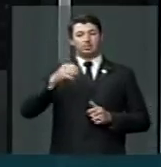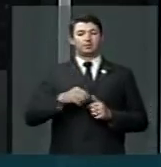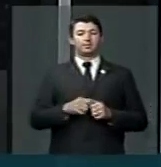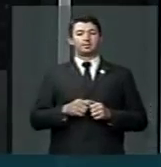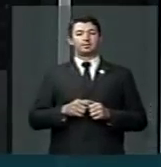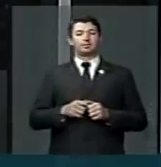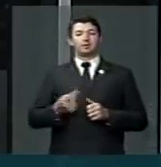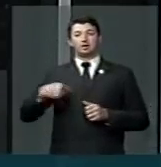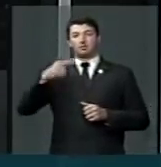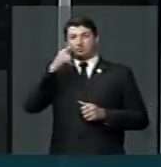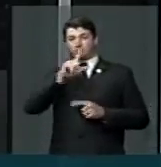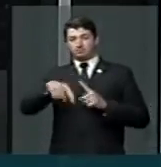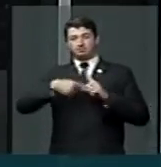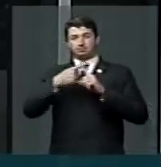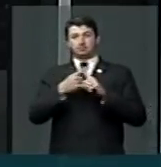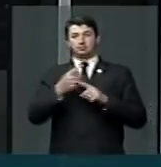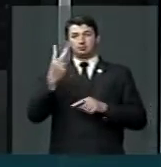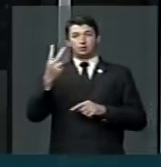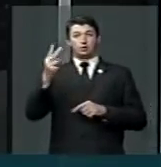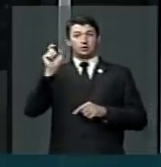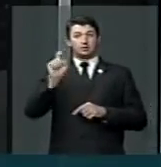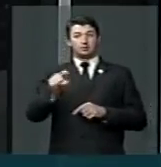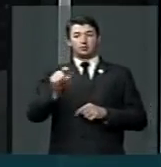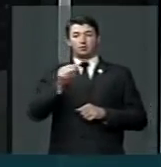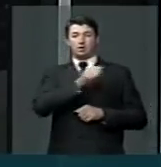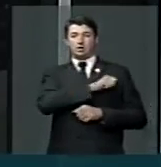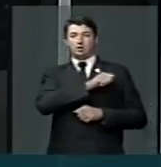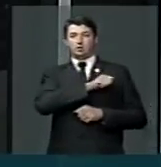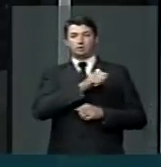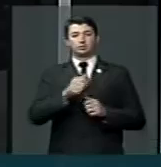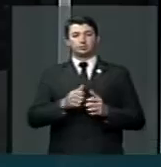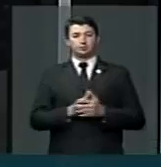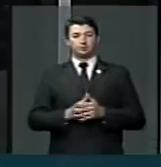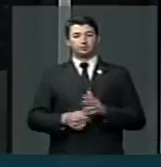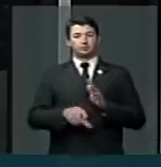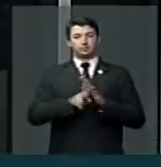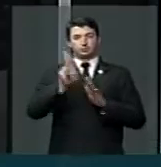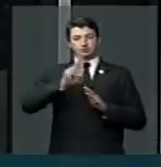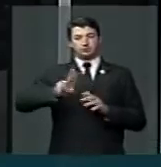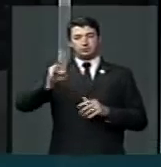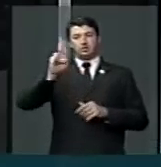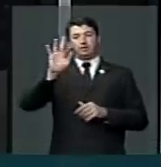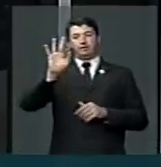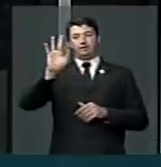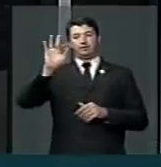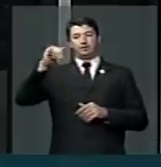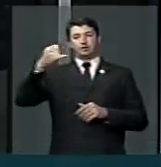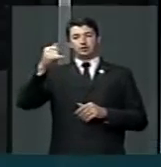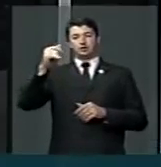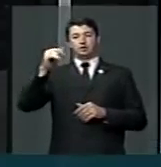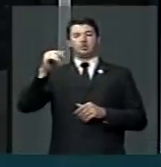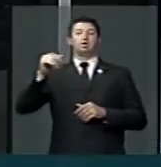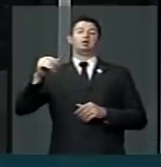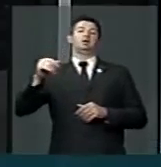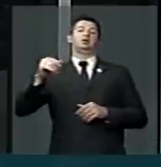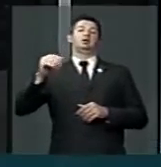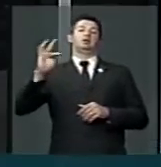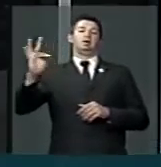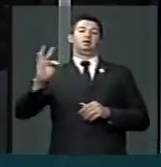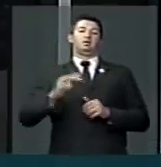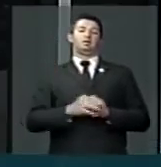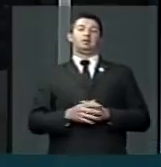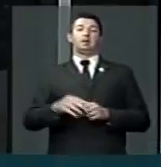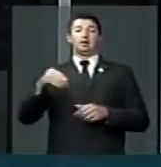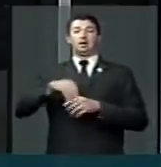vamos completar quase 2 mil alunos já da Universidade Federal na nossa cidade de